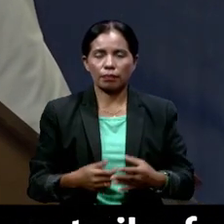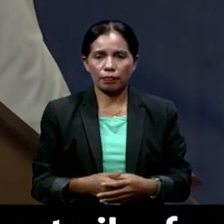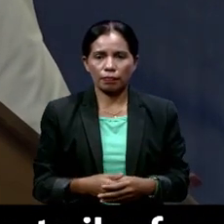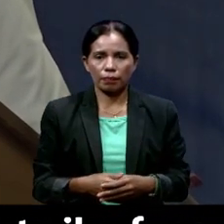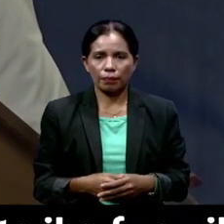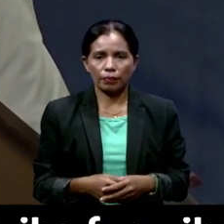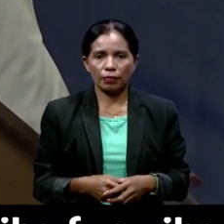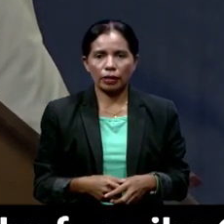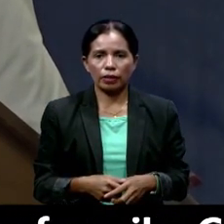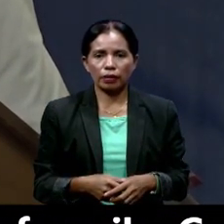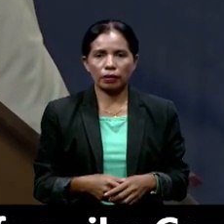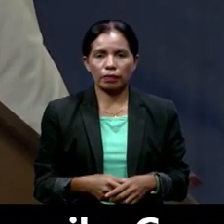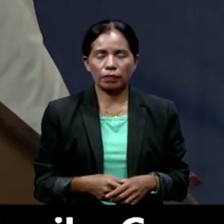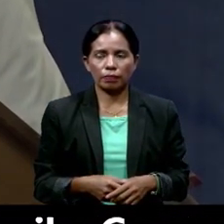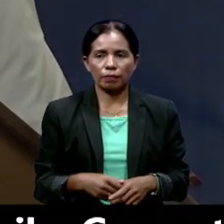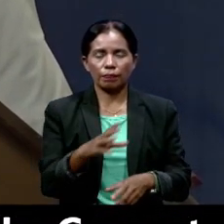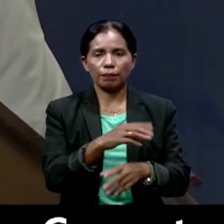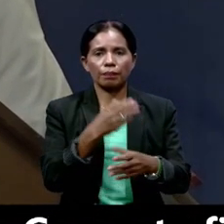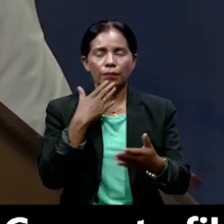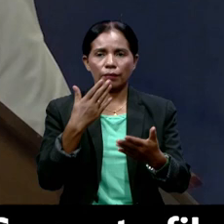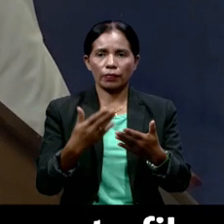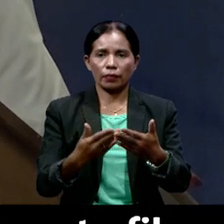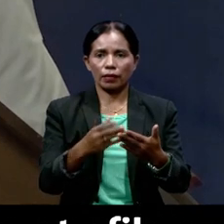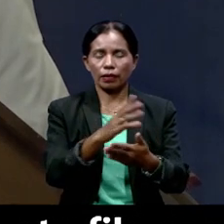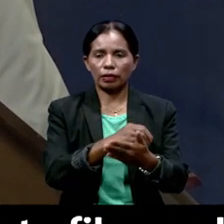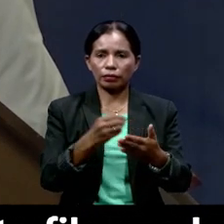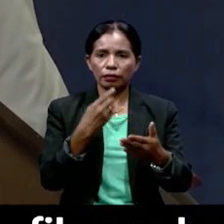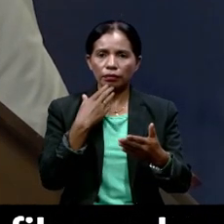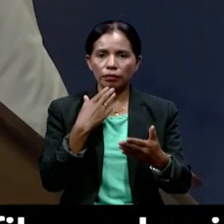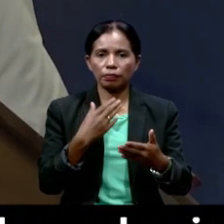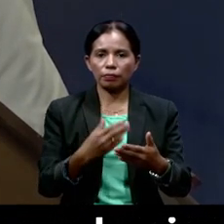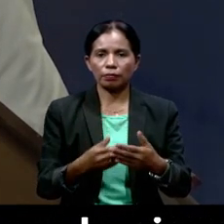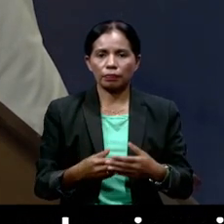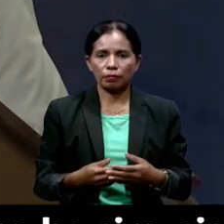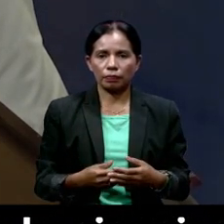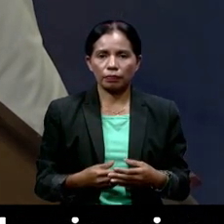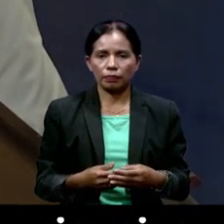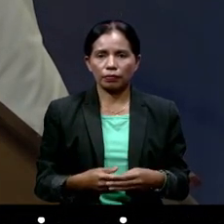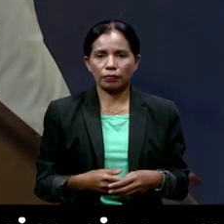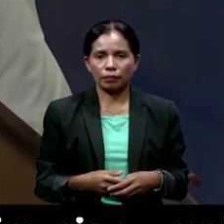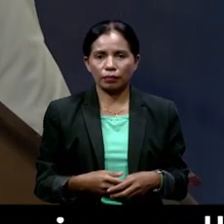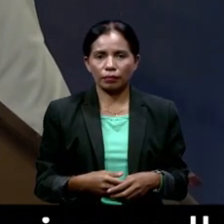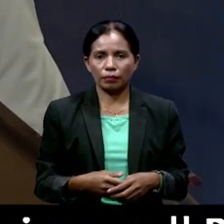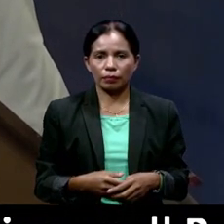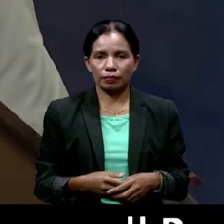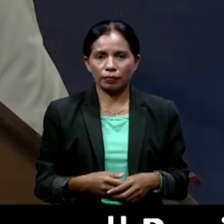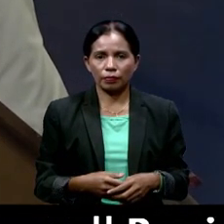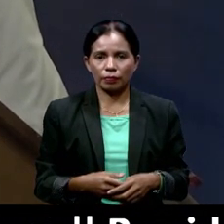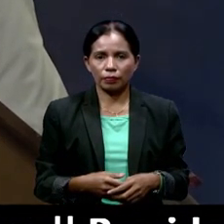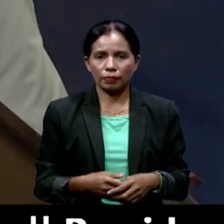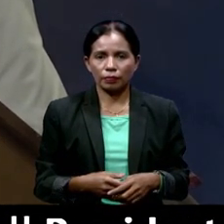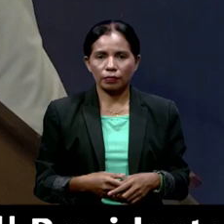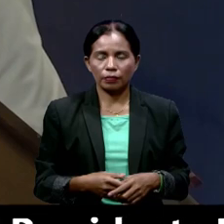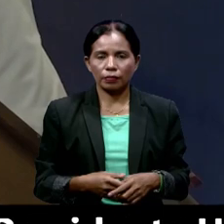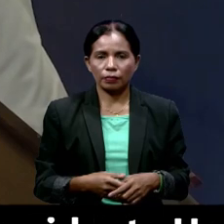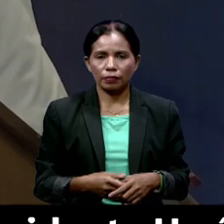No agradece vai ba povo americano, ba deus USAID, ba continuação, apoio, nebe fortalece